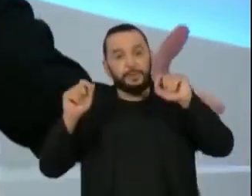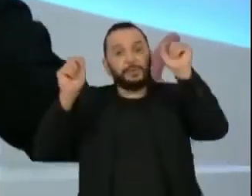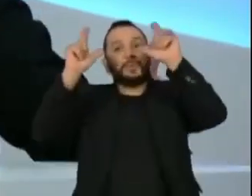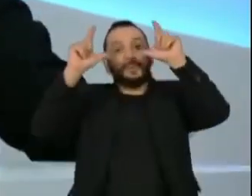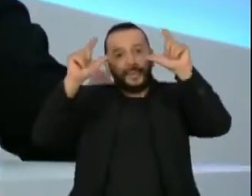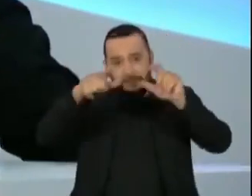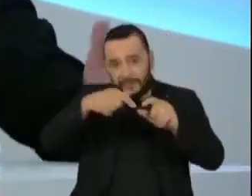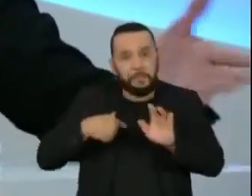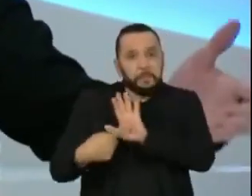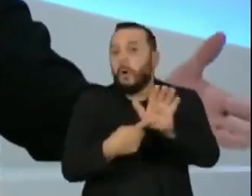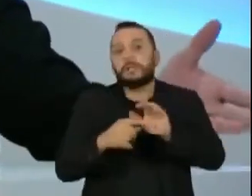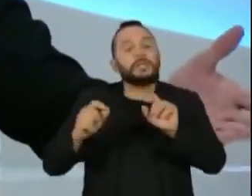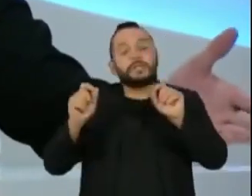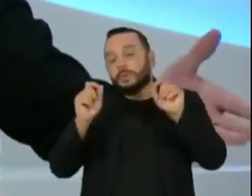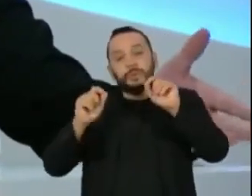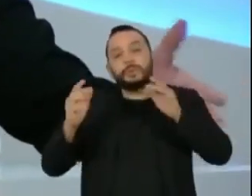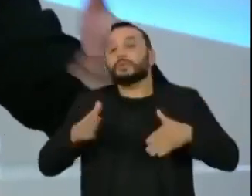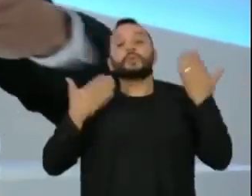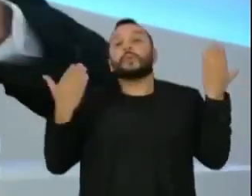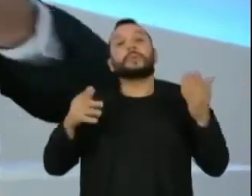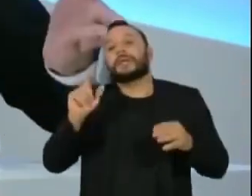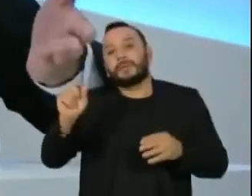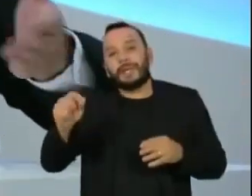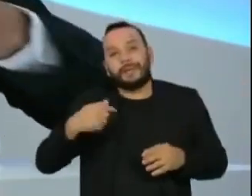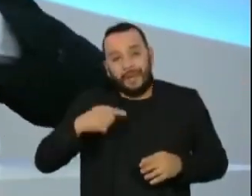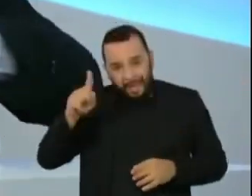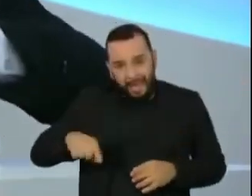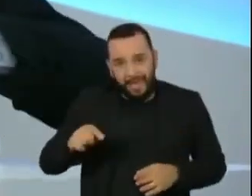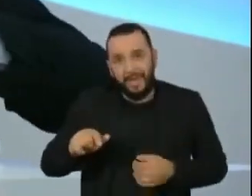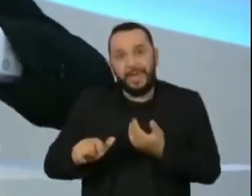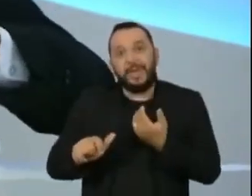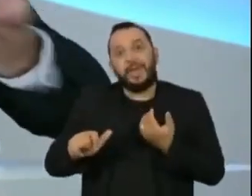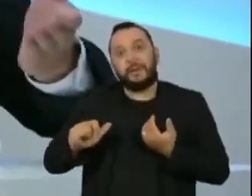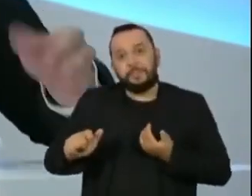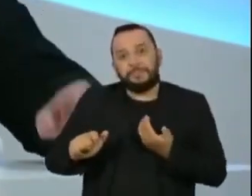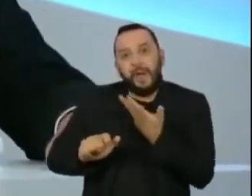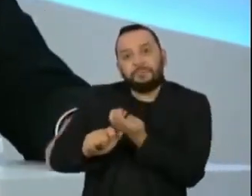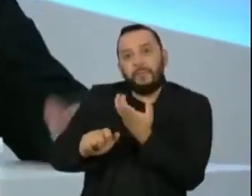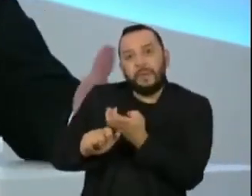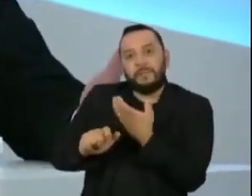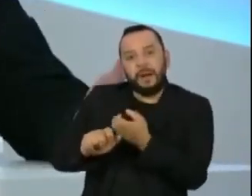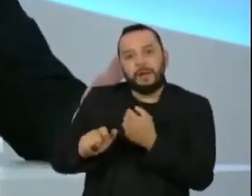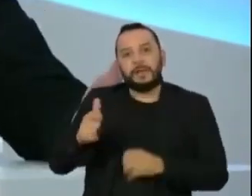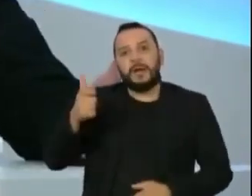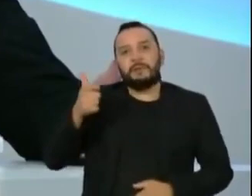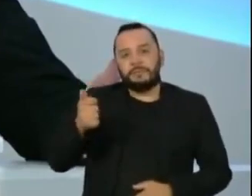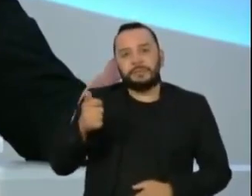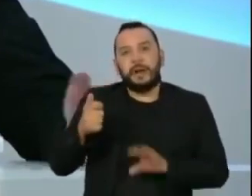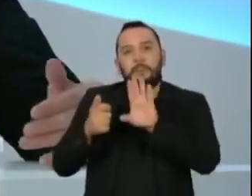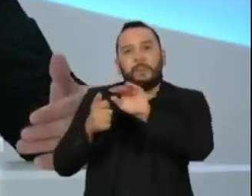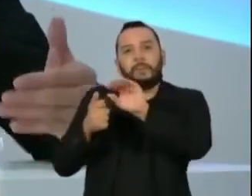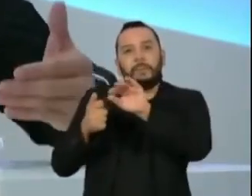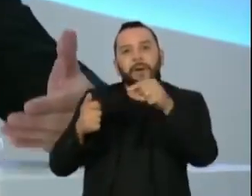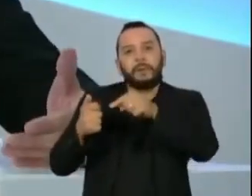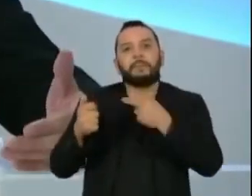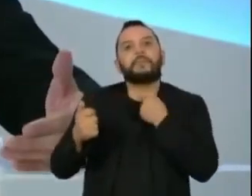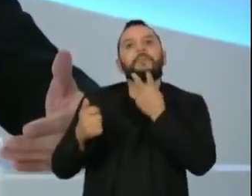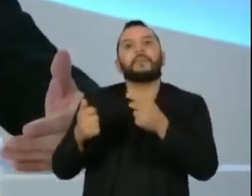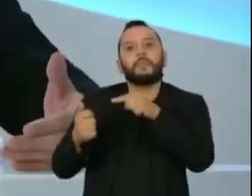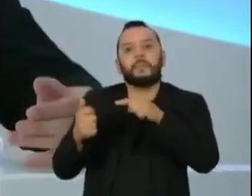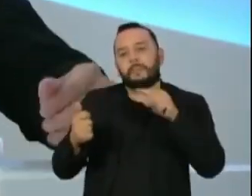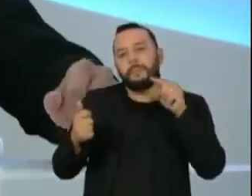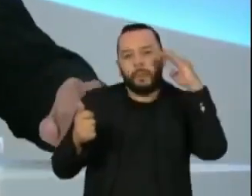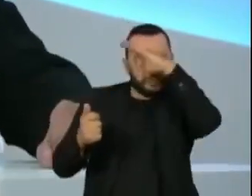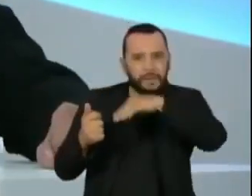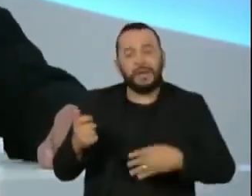Ixi. Não é hora de ele ter essa surpresa mágica, o senhor mostrar que esse áudio existe e que a sua versão